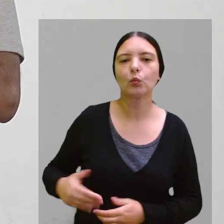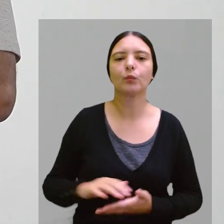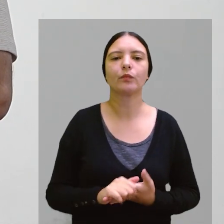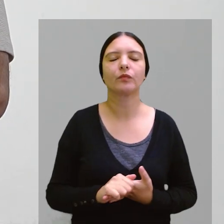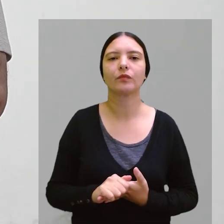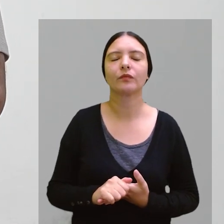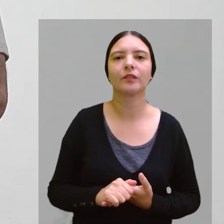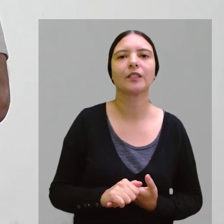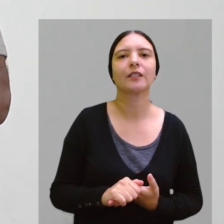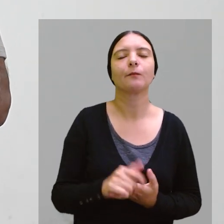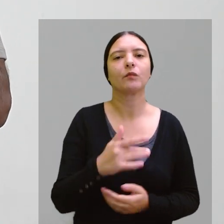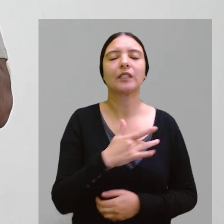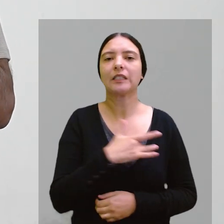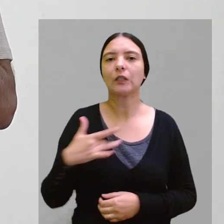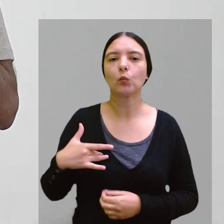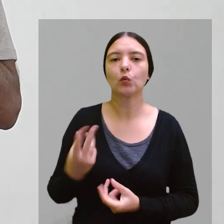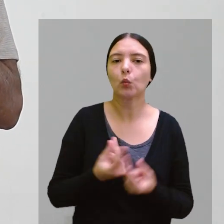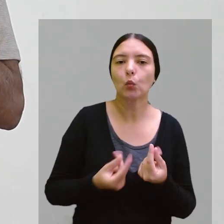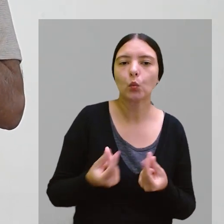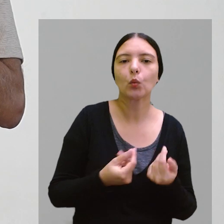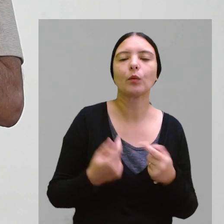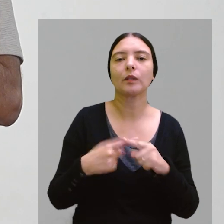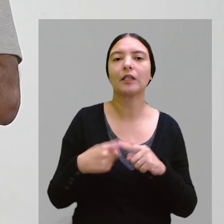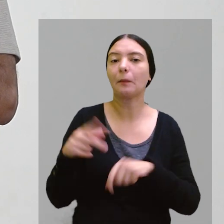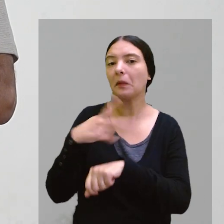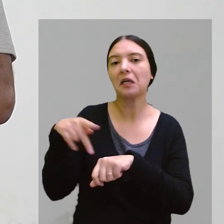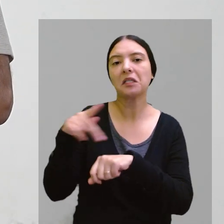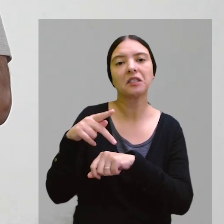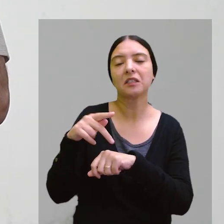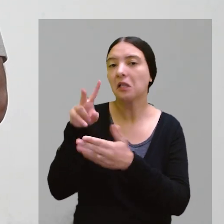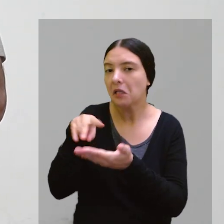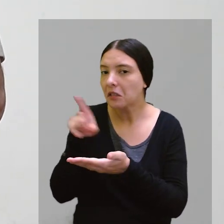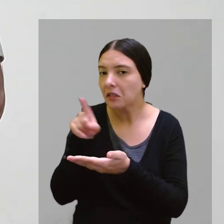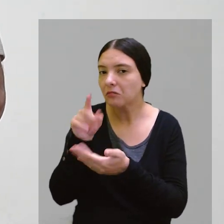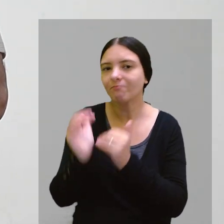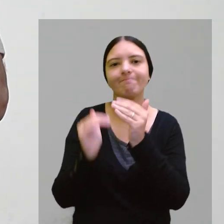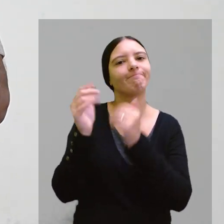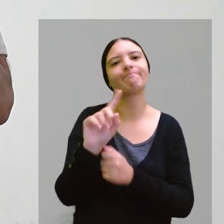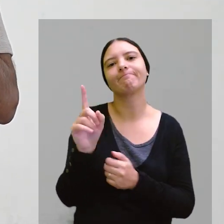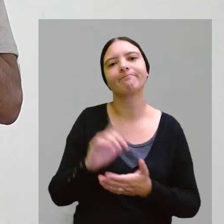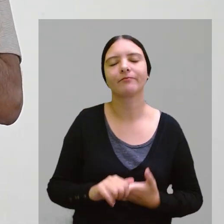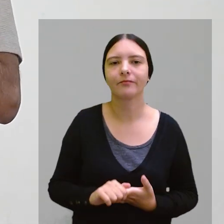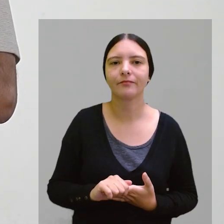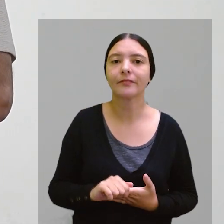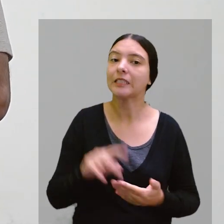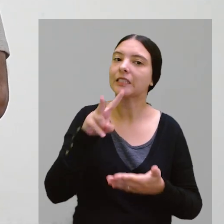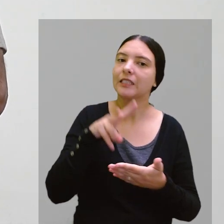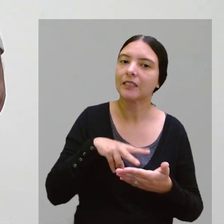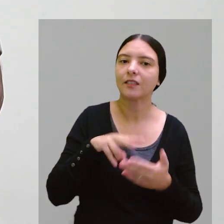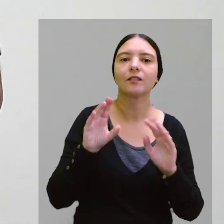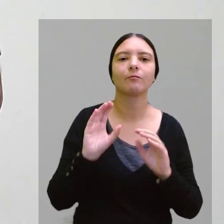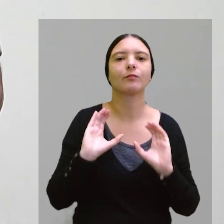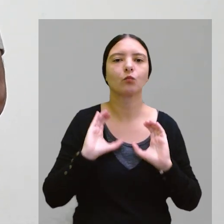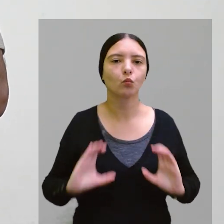questão de saúde econômica para o país, porque um país que não lê é um país que não desenvolve. Ler é uma questão de